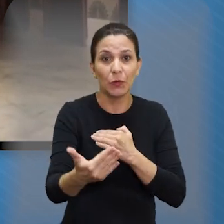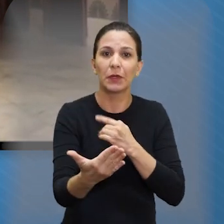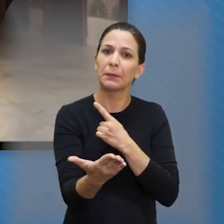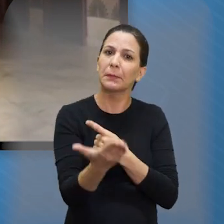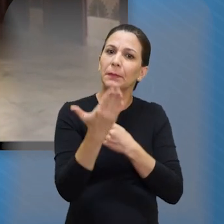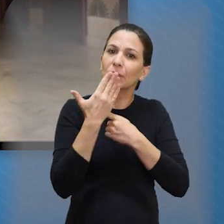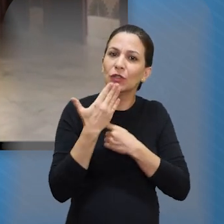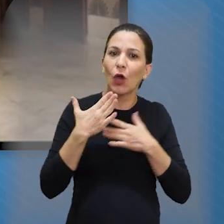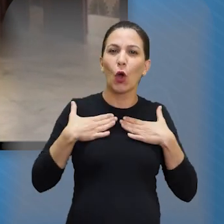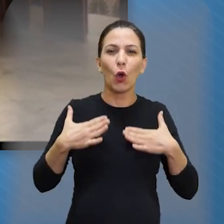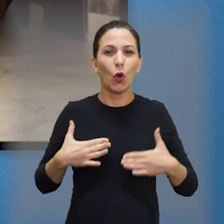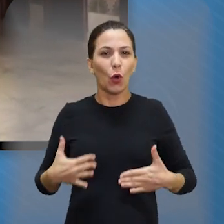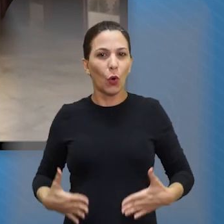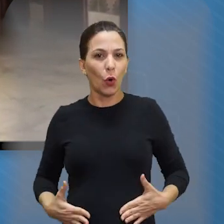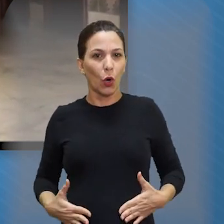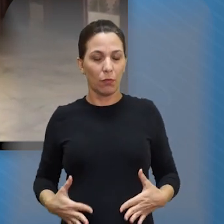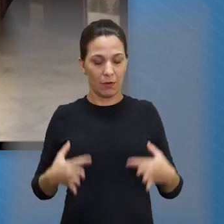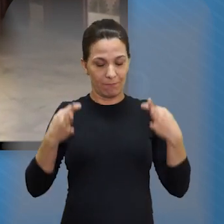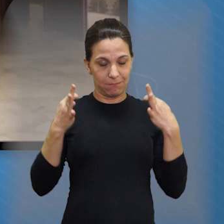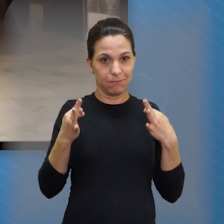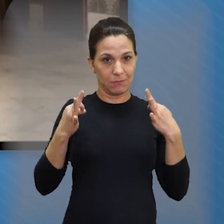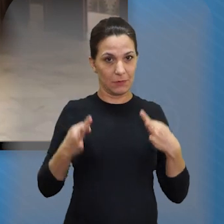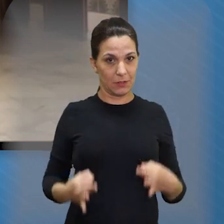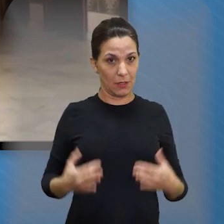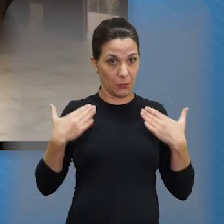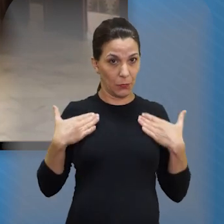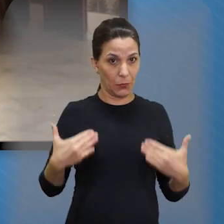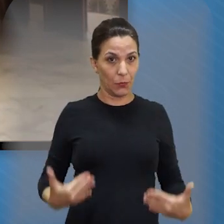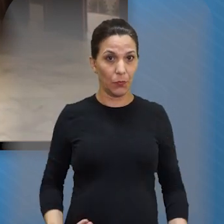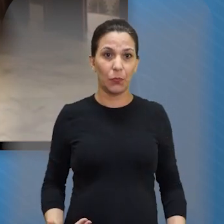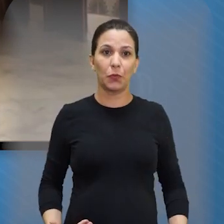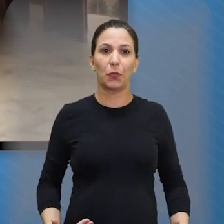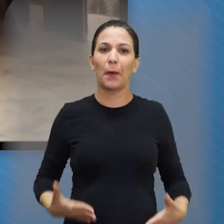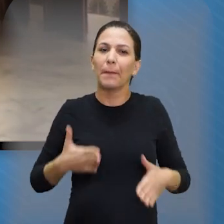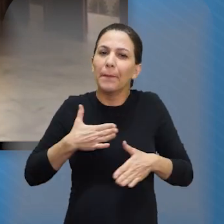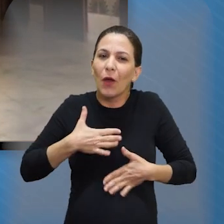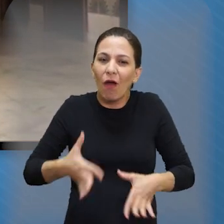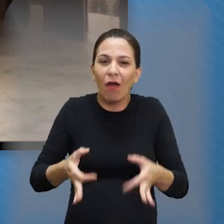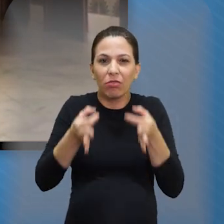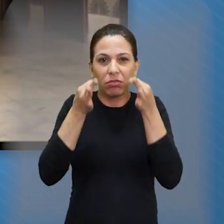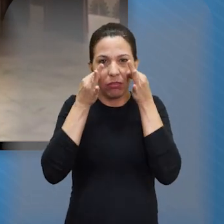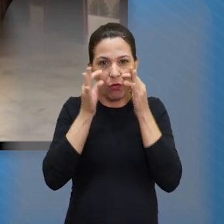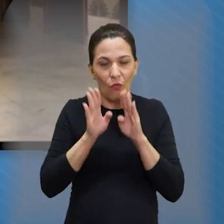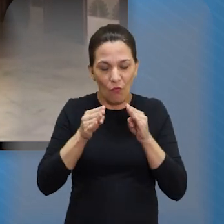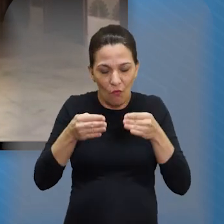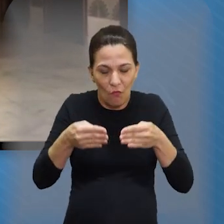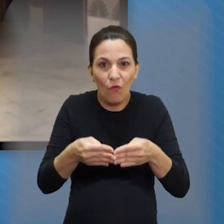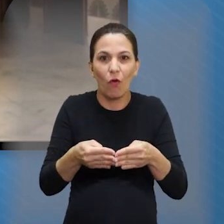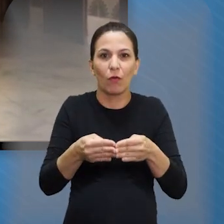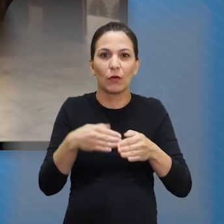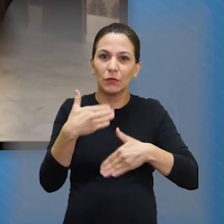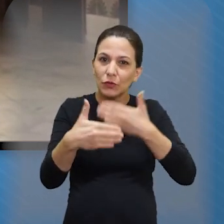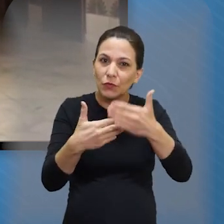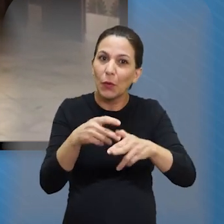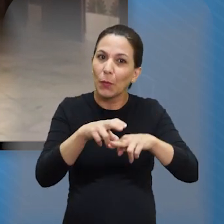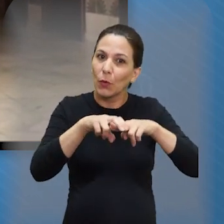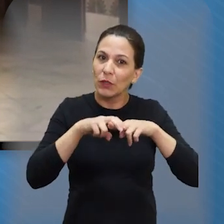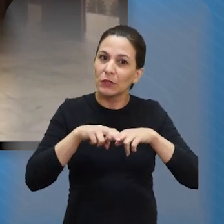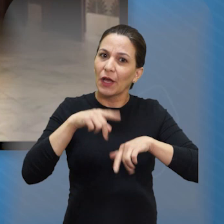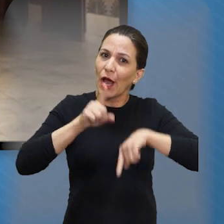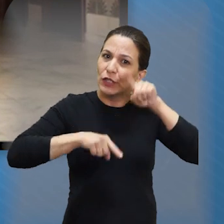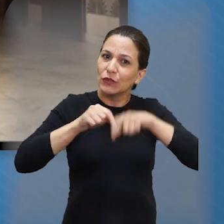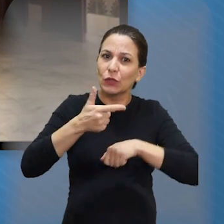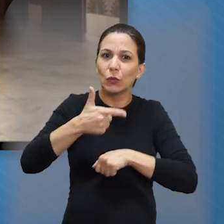eu preciso me concentrando no meu corpo, na minha postura, eu consigo estar mais